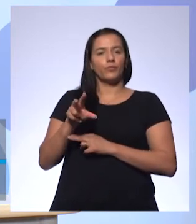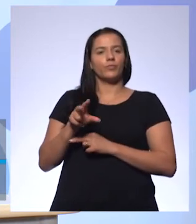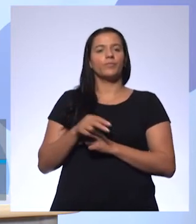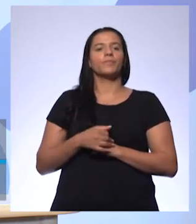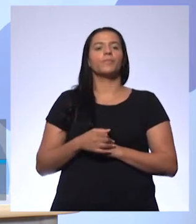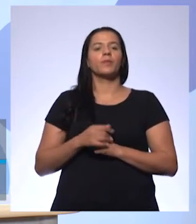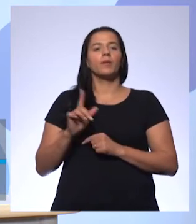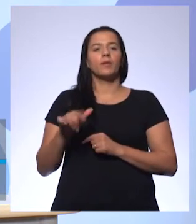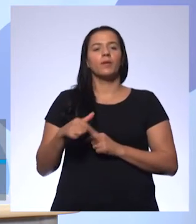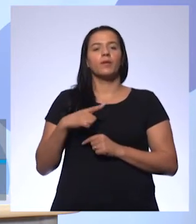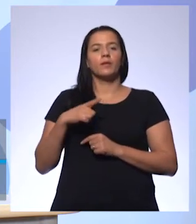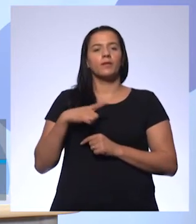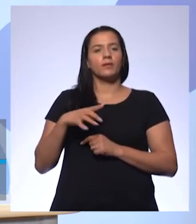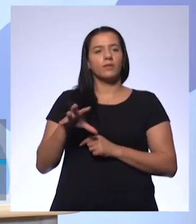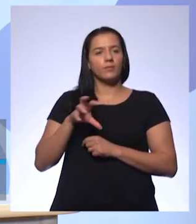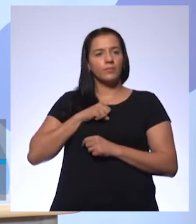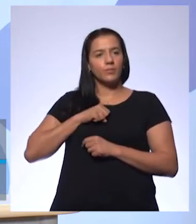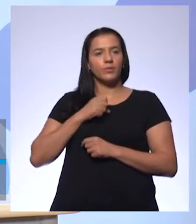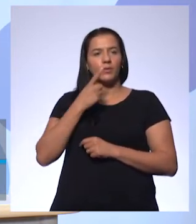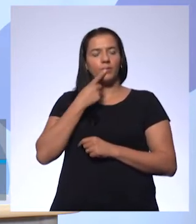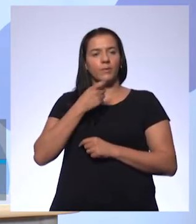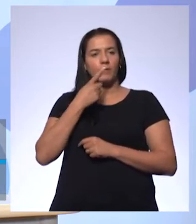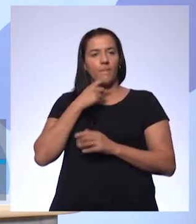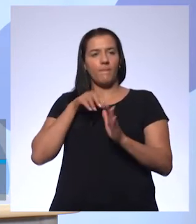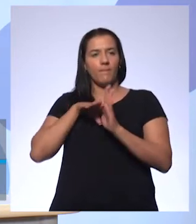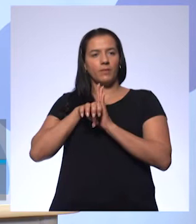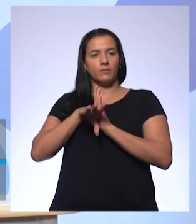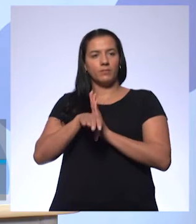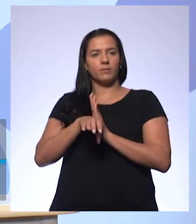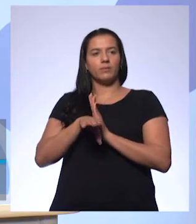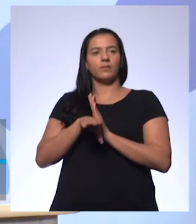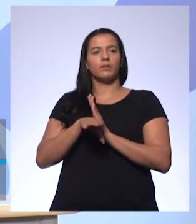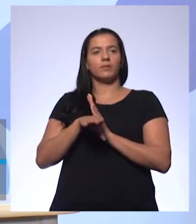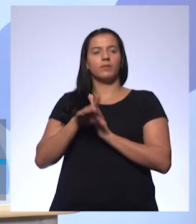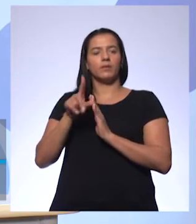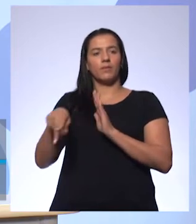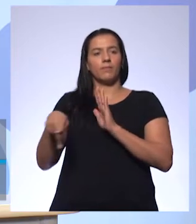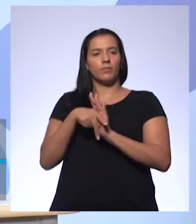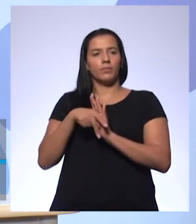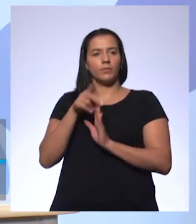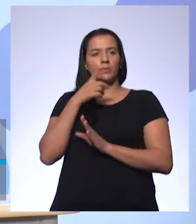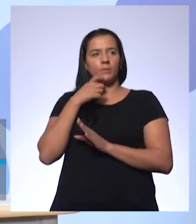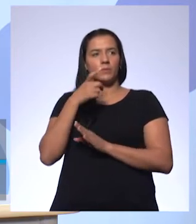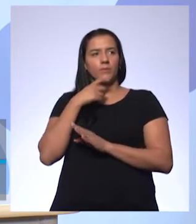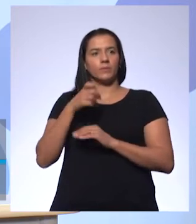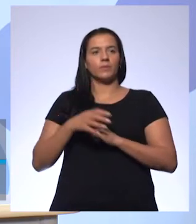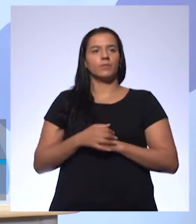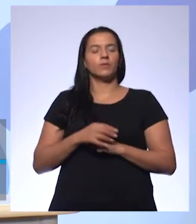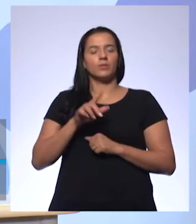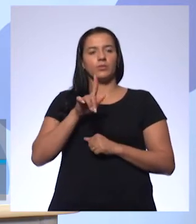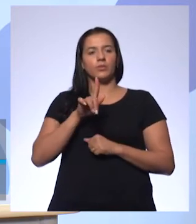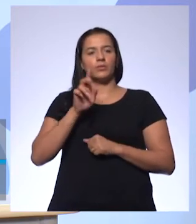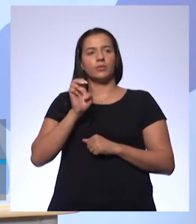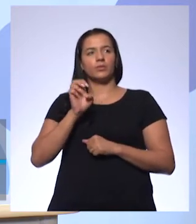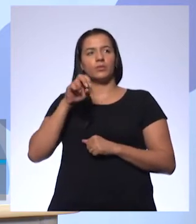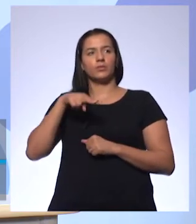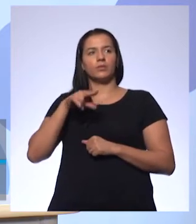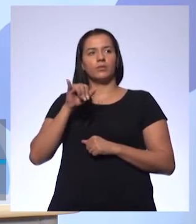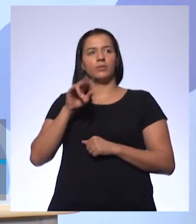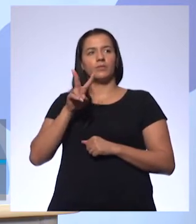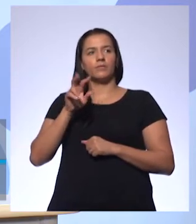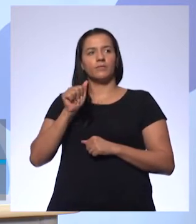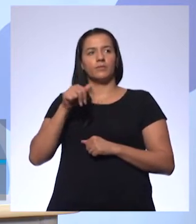o vírus é transmitido e a bactéria do sangue e a bactéria é do sangue. Diz aqui a Genivânia.